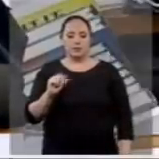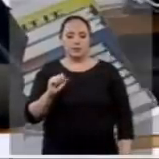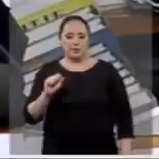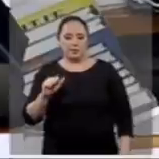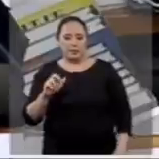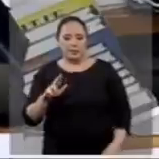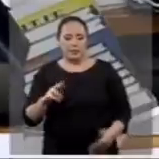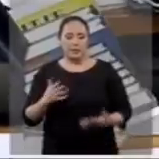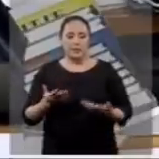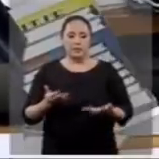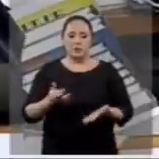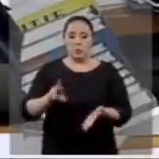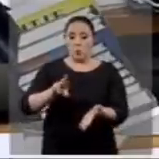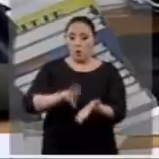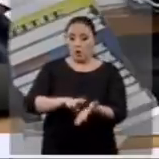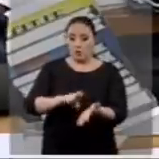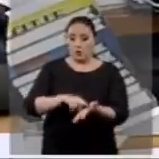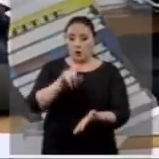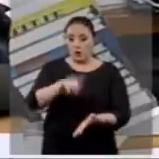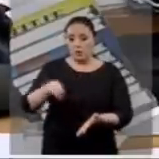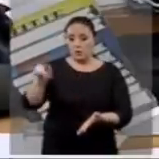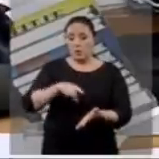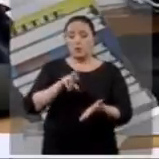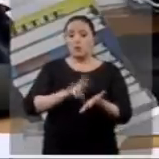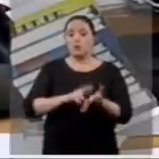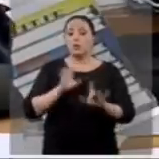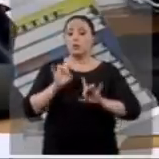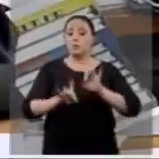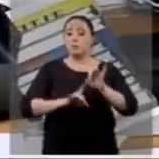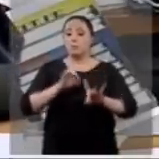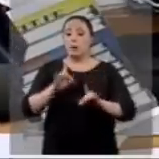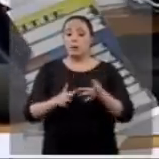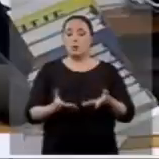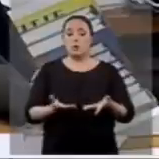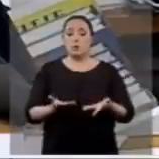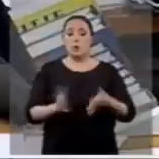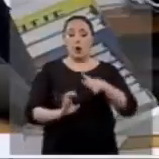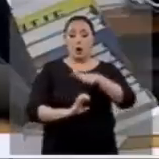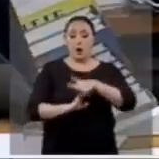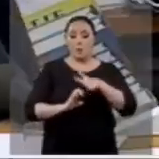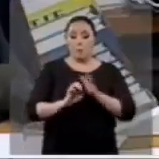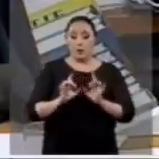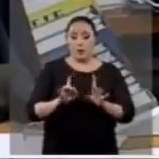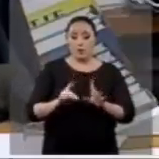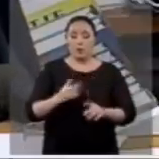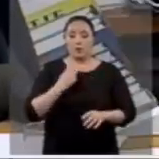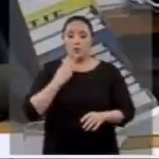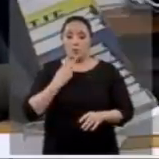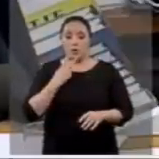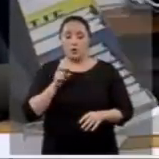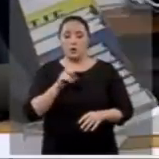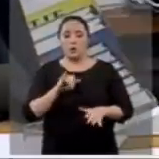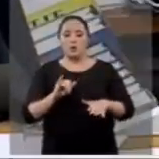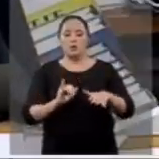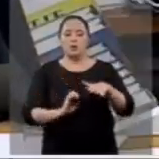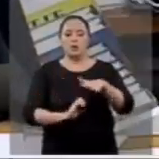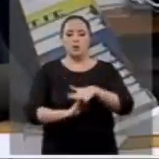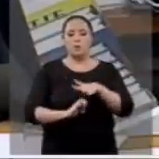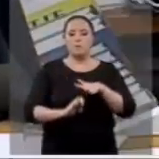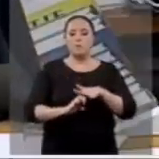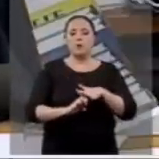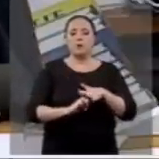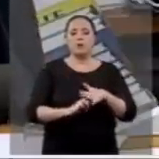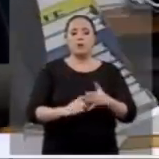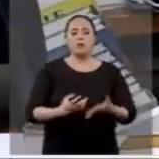caçar o registro especial quando a empresa se